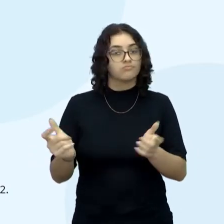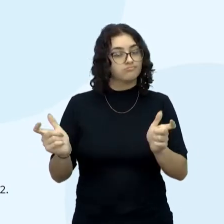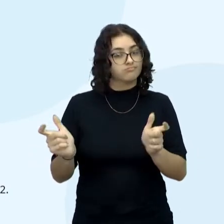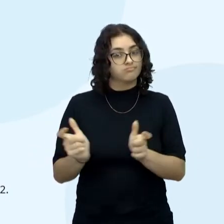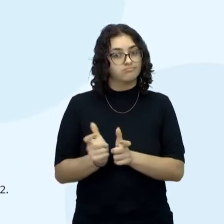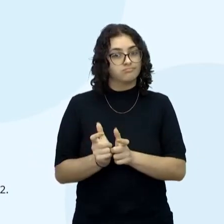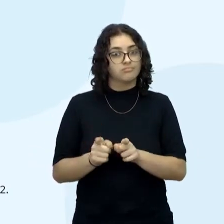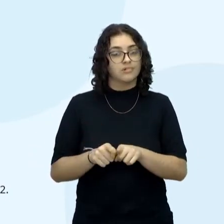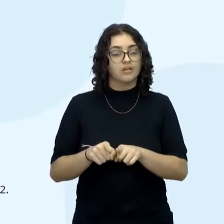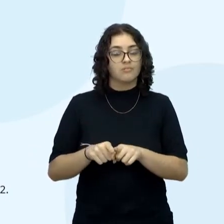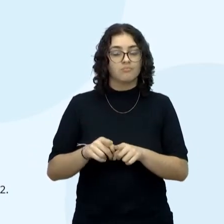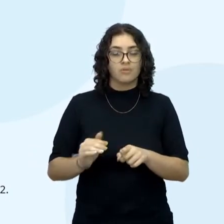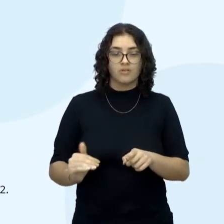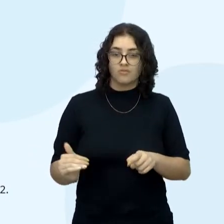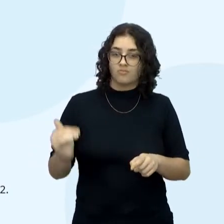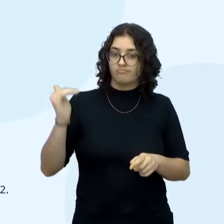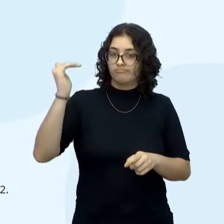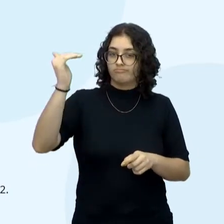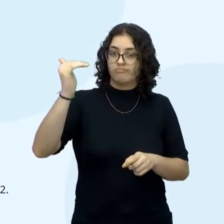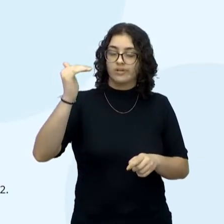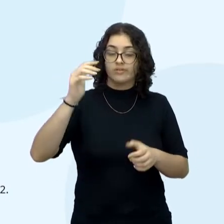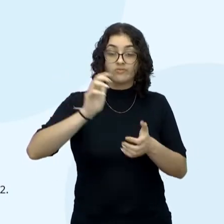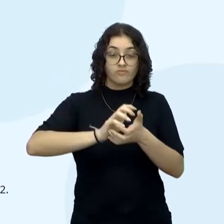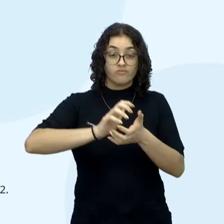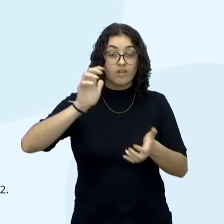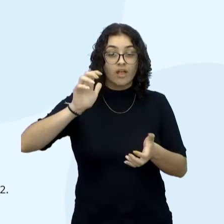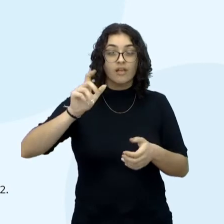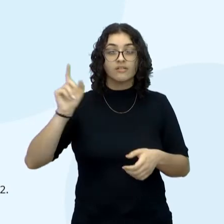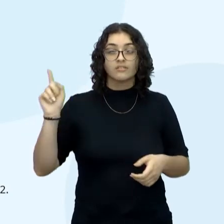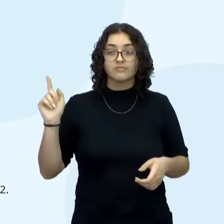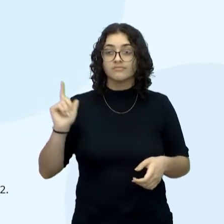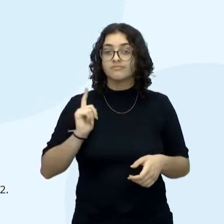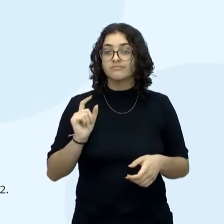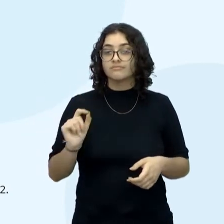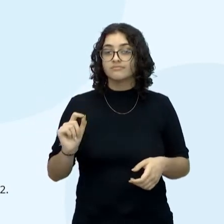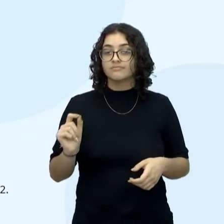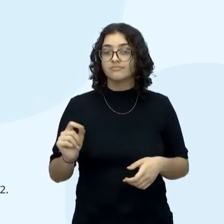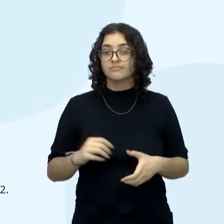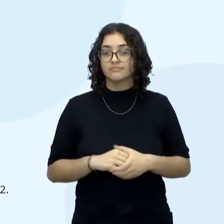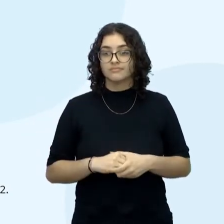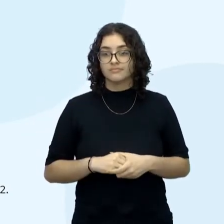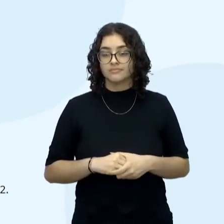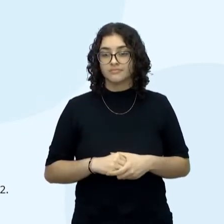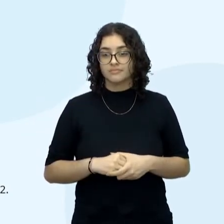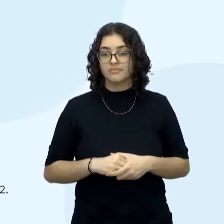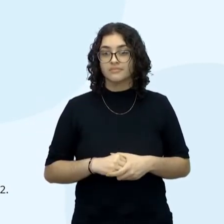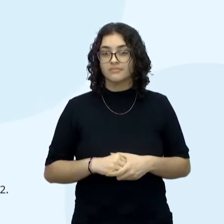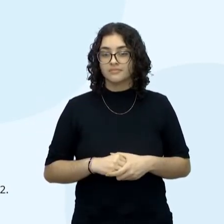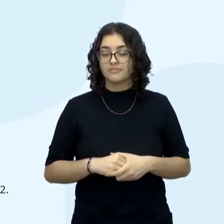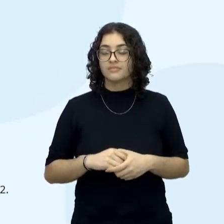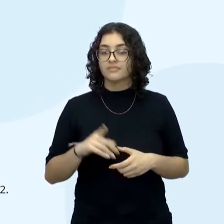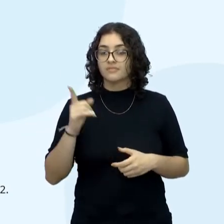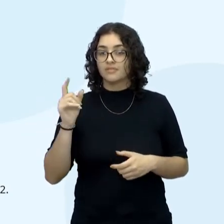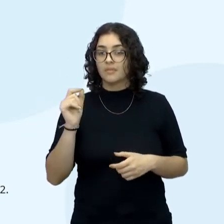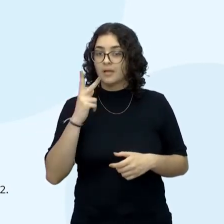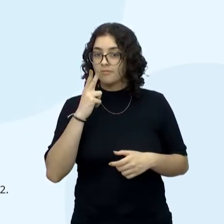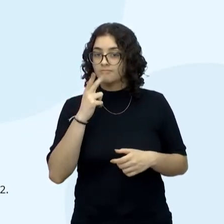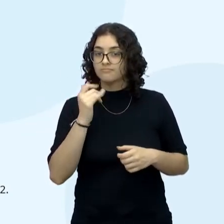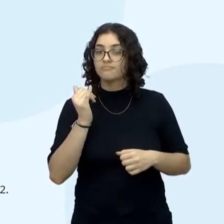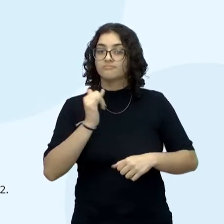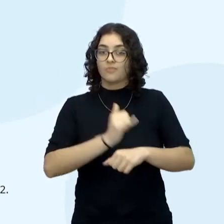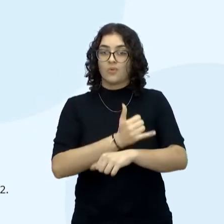entre adultos e idosos, aconteceu o que eu chamei aí de que o gráfico engordou,